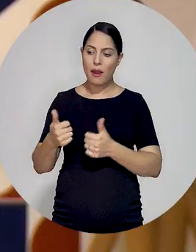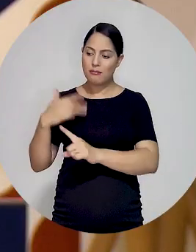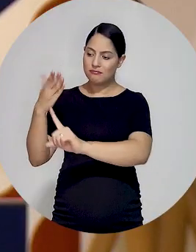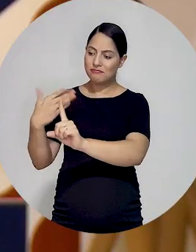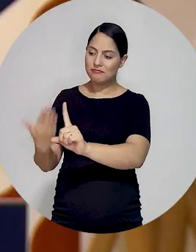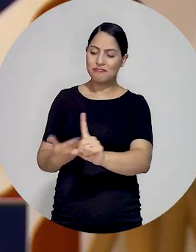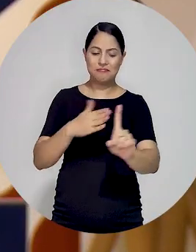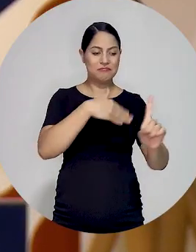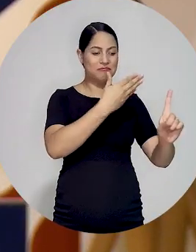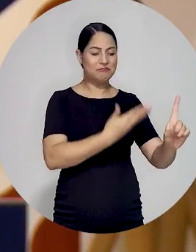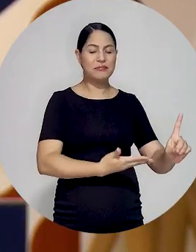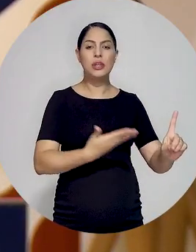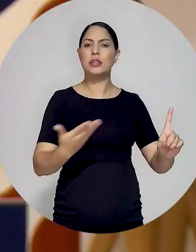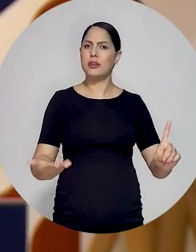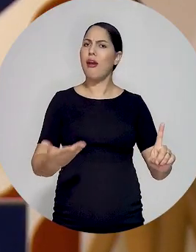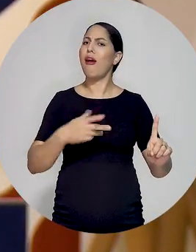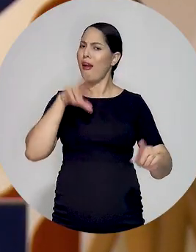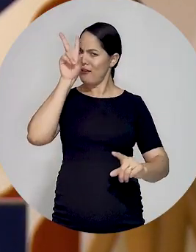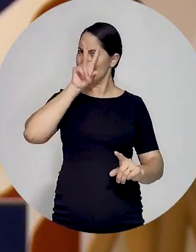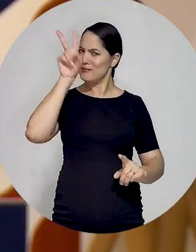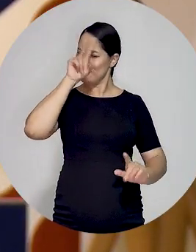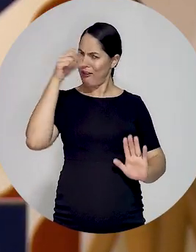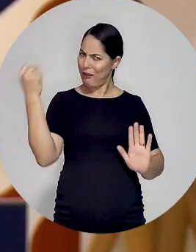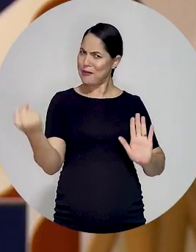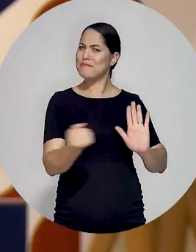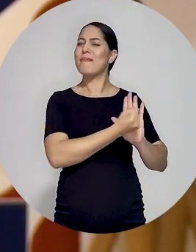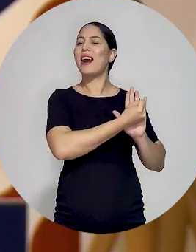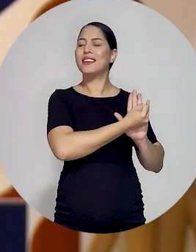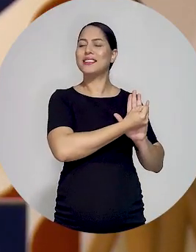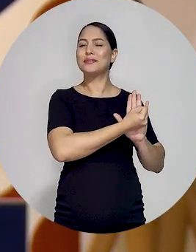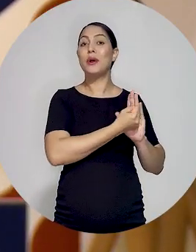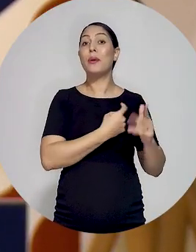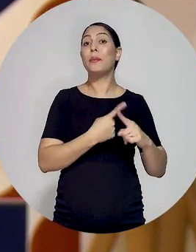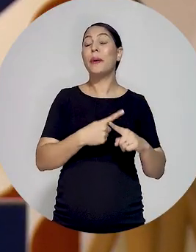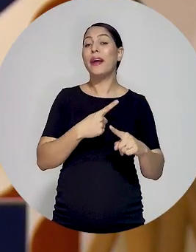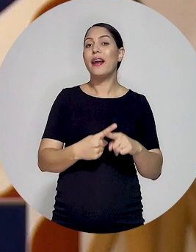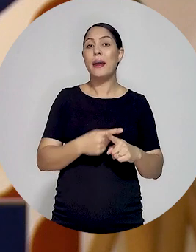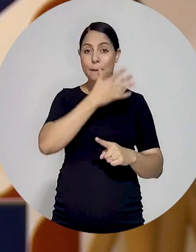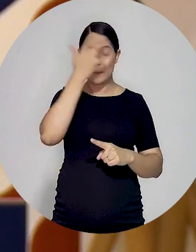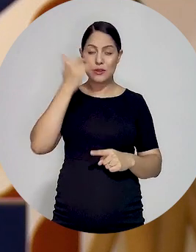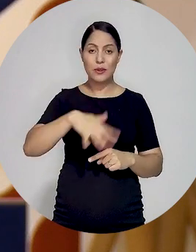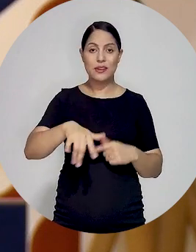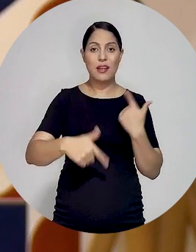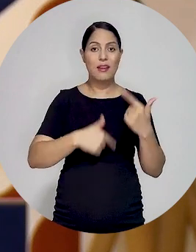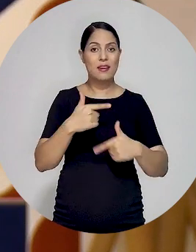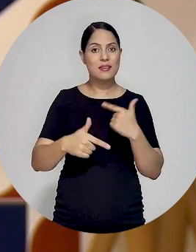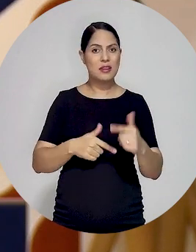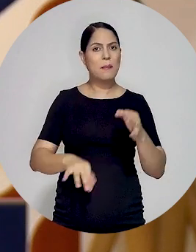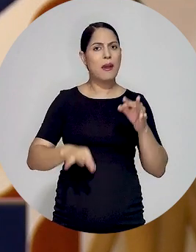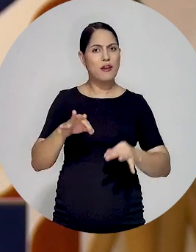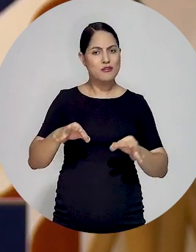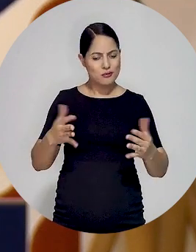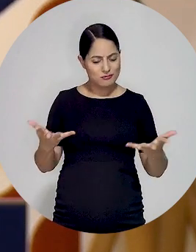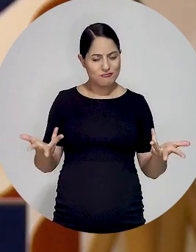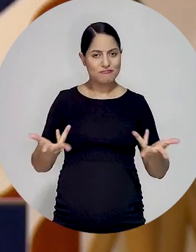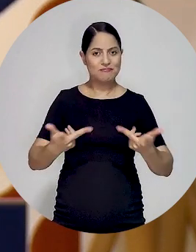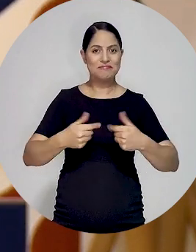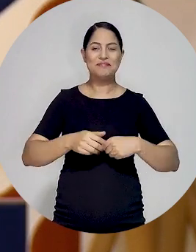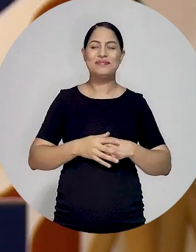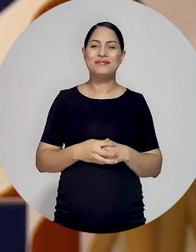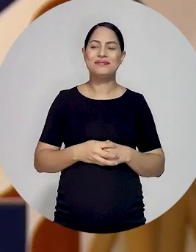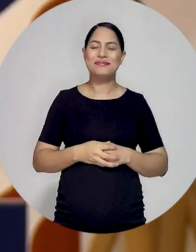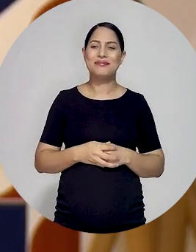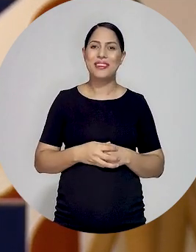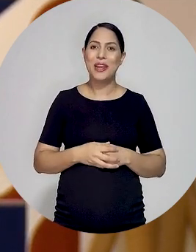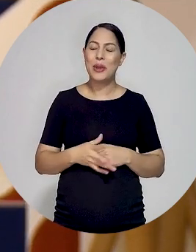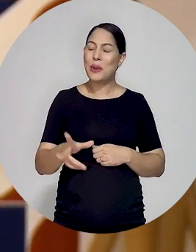Trabalho. A homenagem é parte das ações de celebração do marco histórico, dada àqueles com relevante contribuição